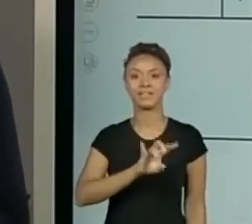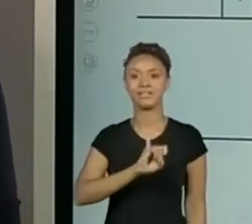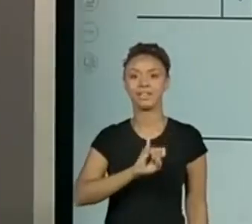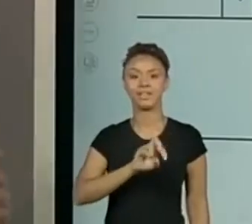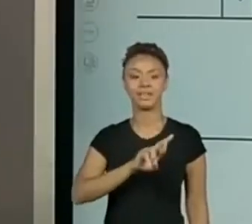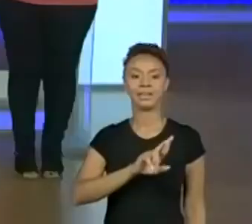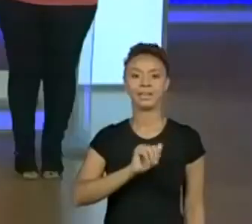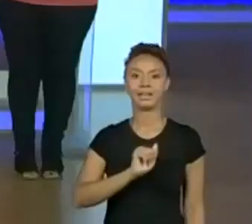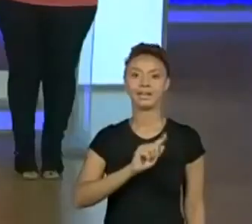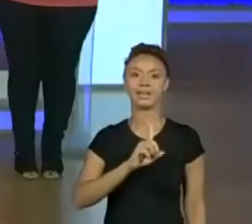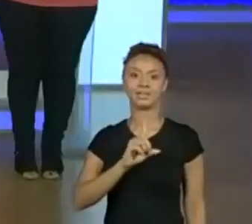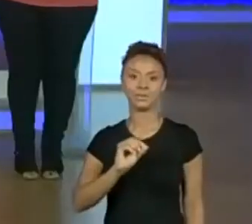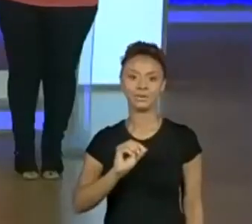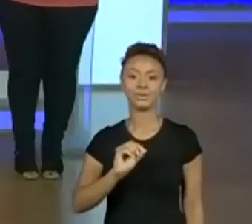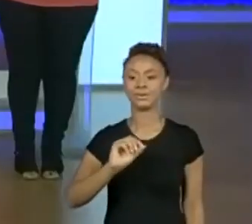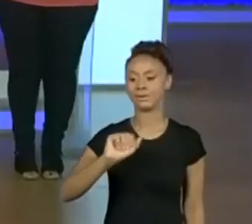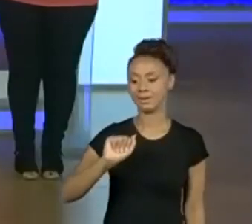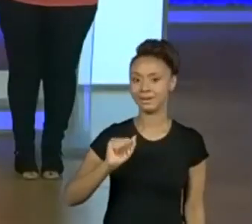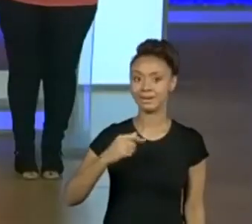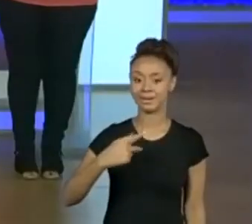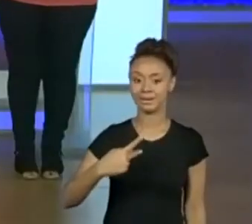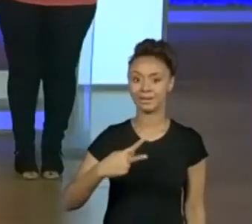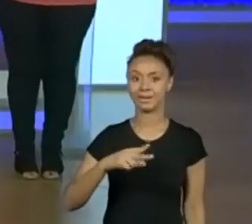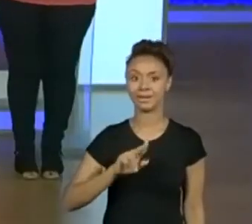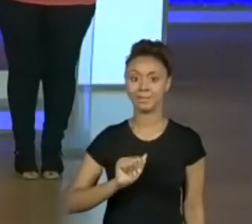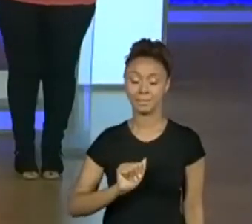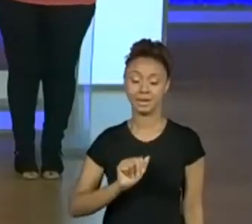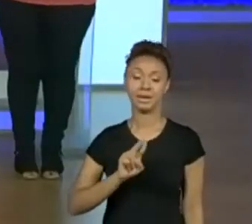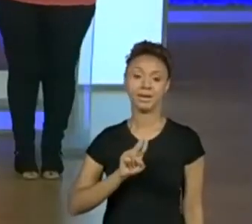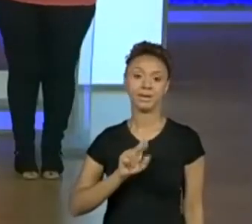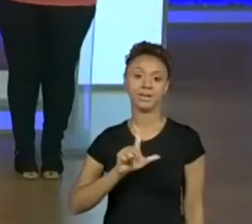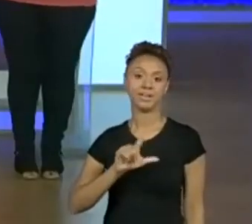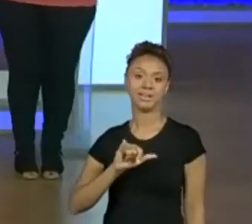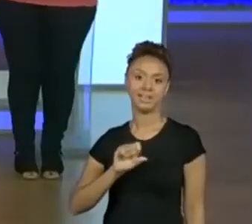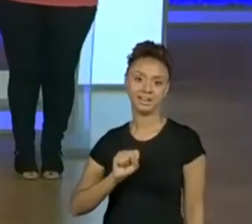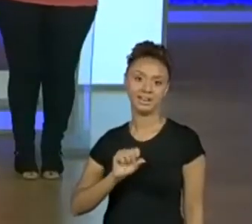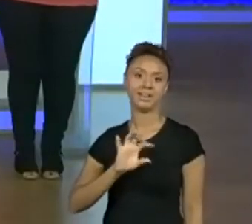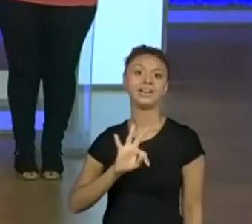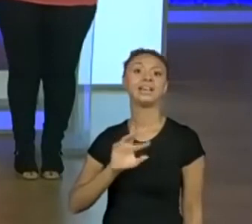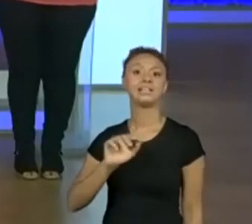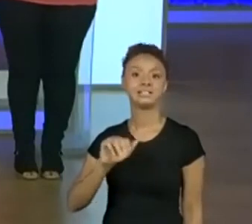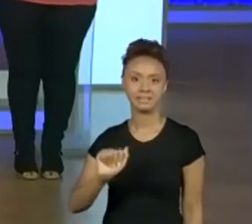aí. Perfeito? Perfeito. Maca.